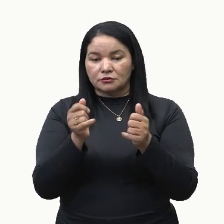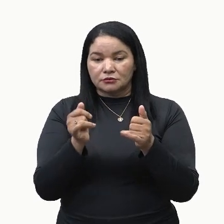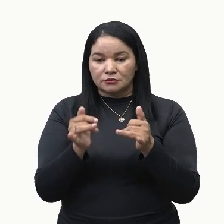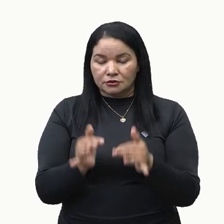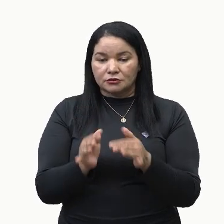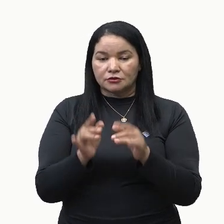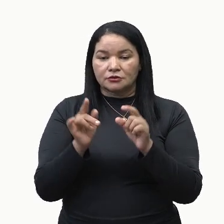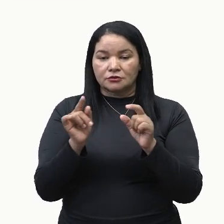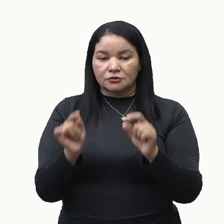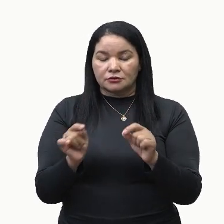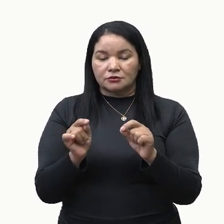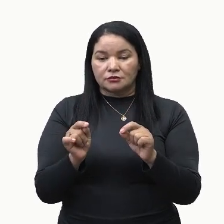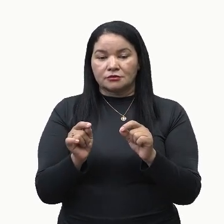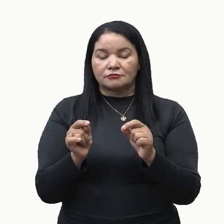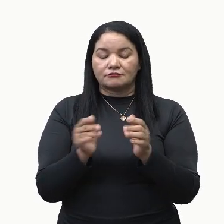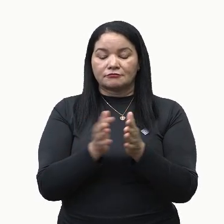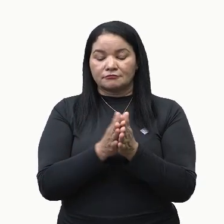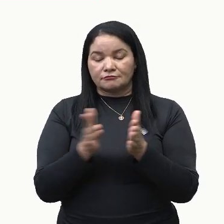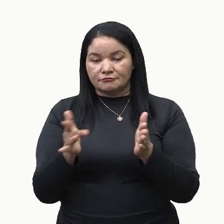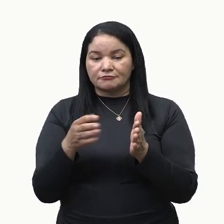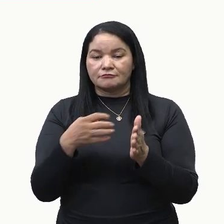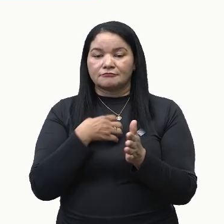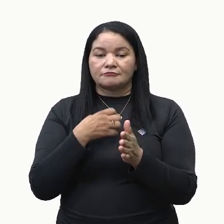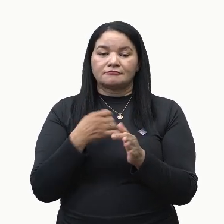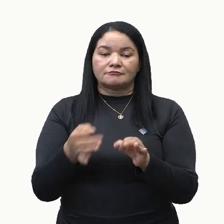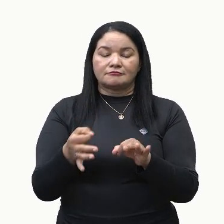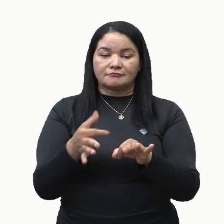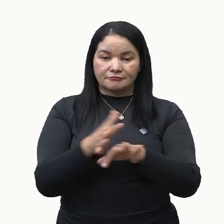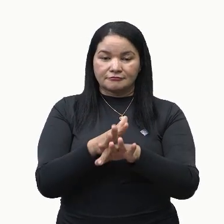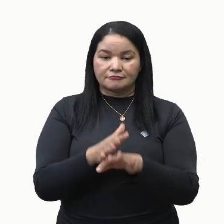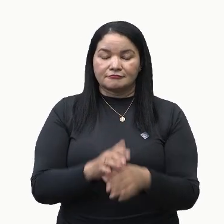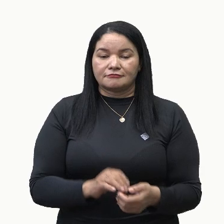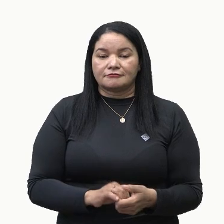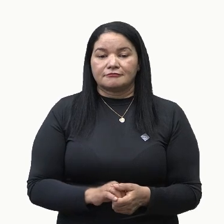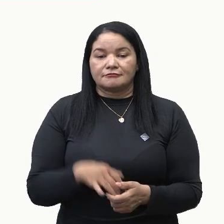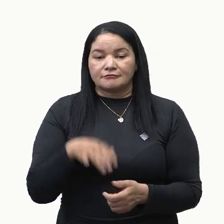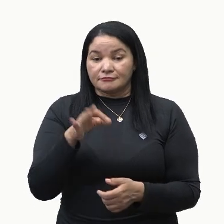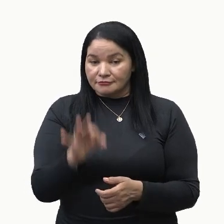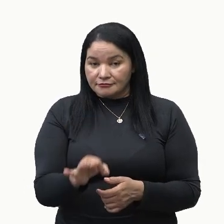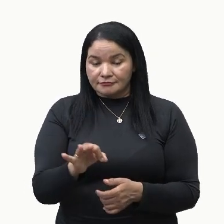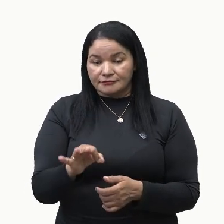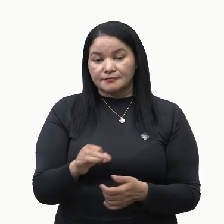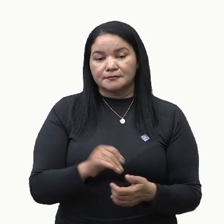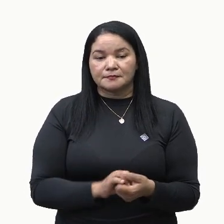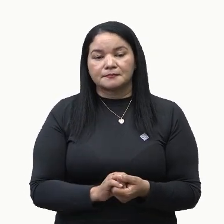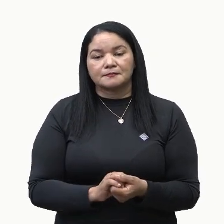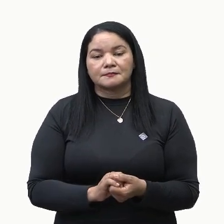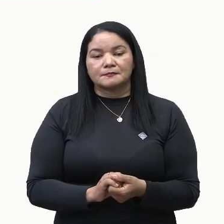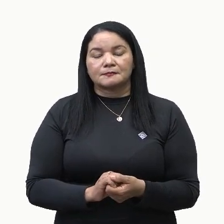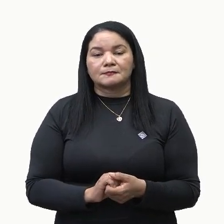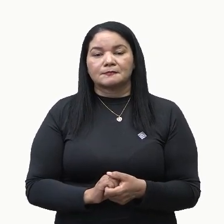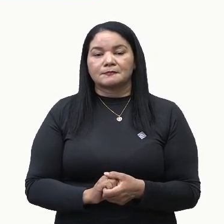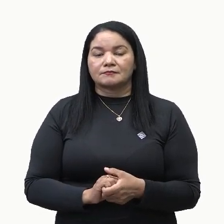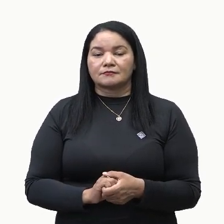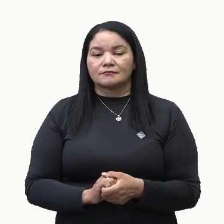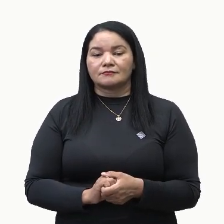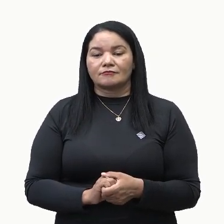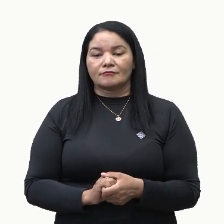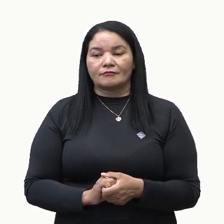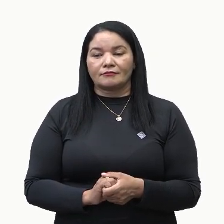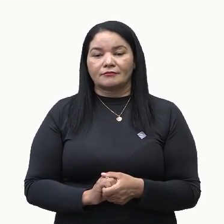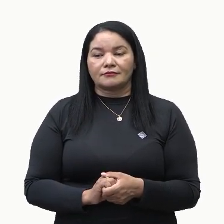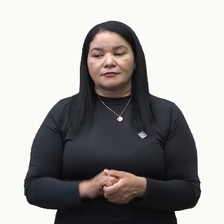tiramos, que é um período, ele tem sentido completo, não é isso? Ele tem sentido completo. Muito bem, é isso.